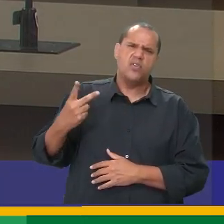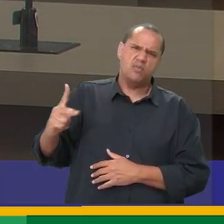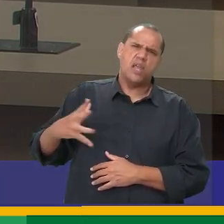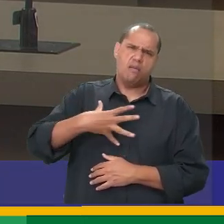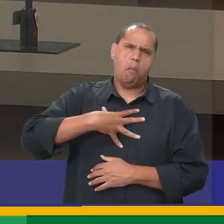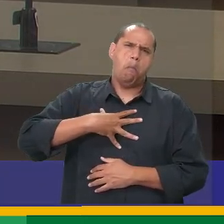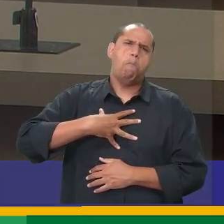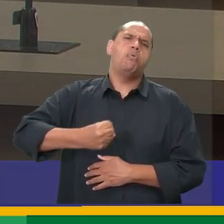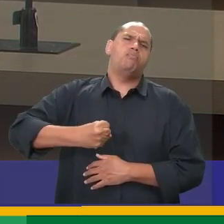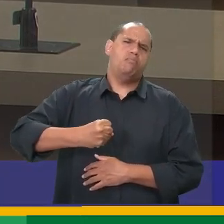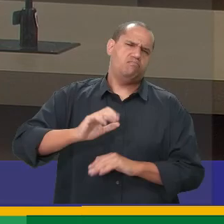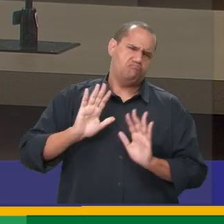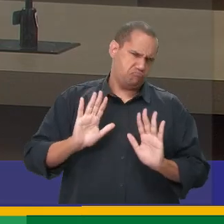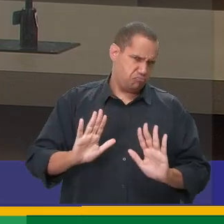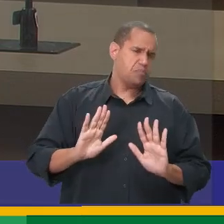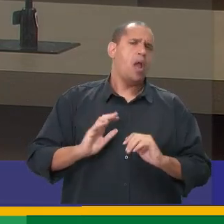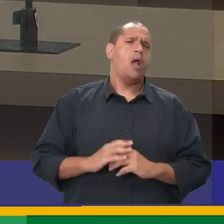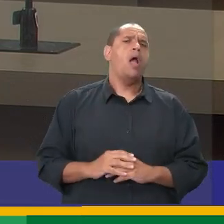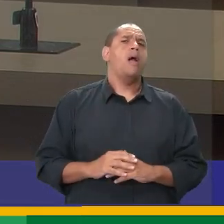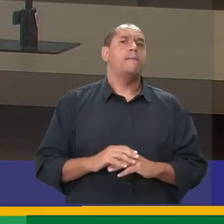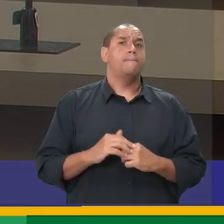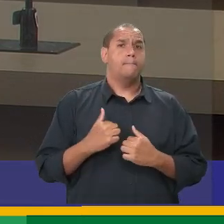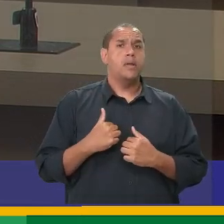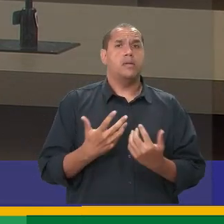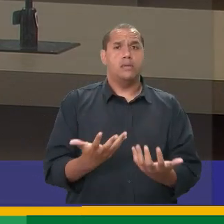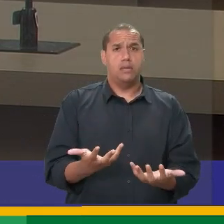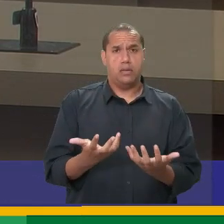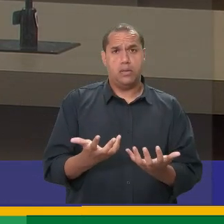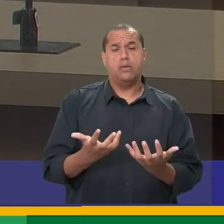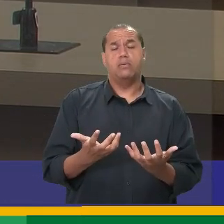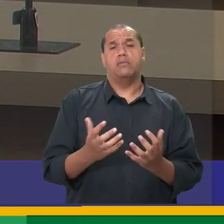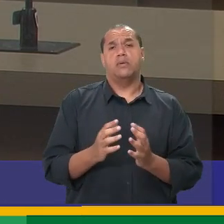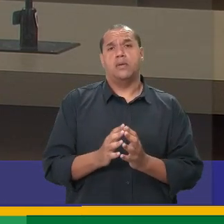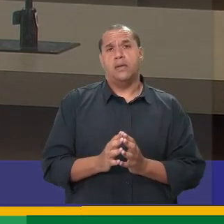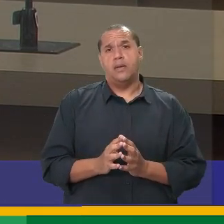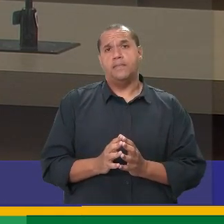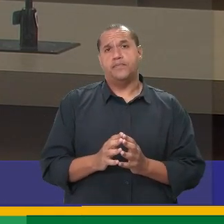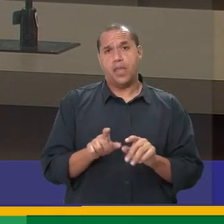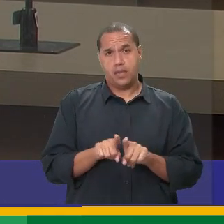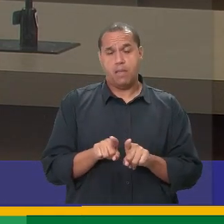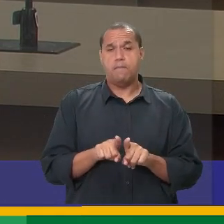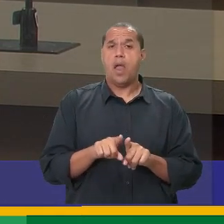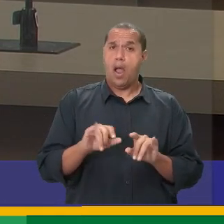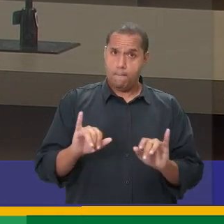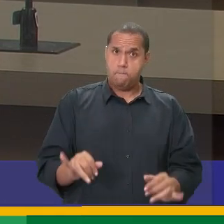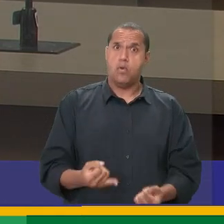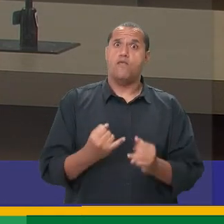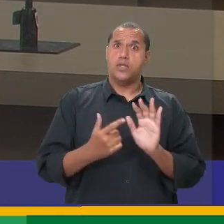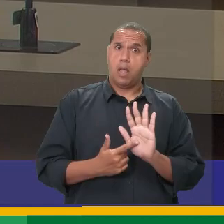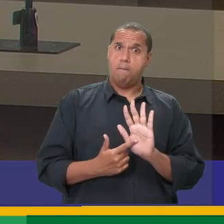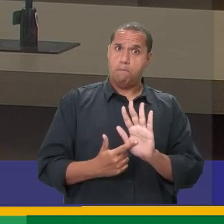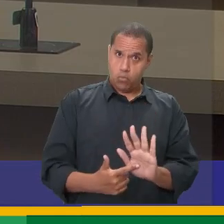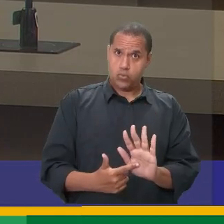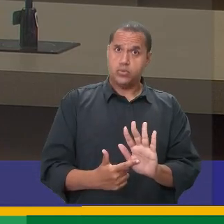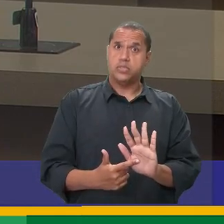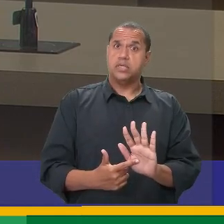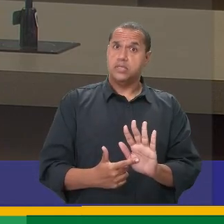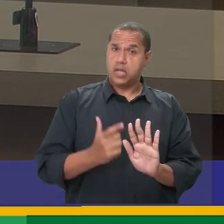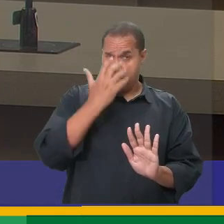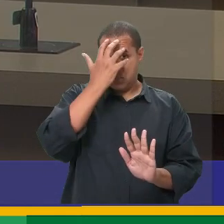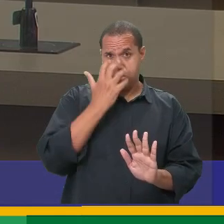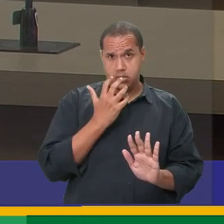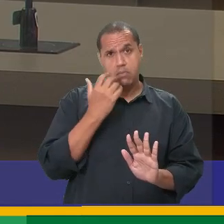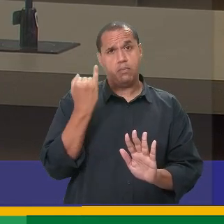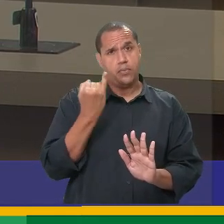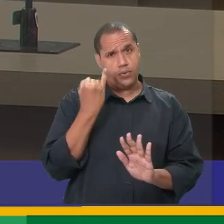um trabalho mas é uma situação que eu quero eh eh levantar aqui que é gravíssimo e sério e que nós precisamos